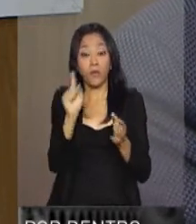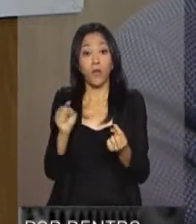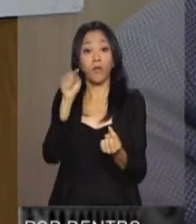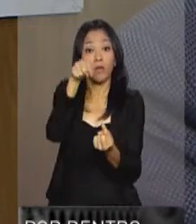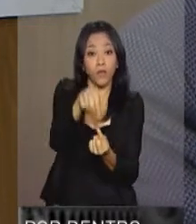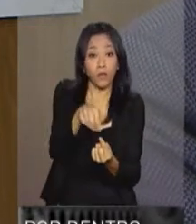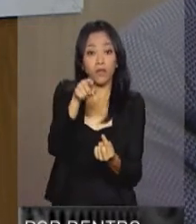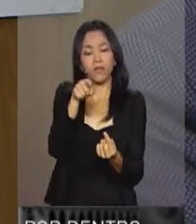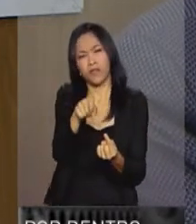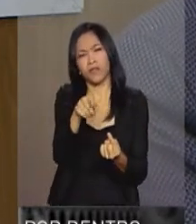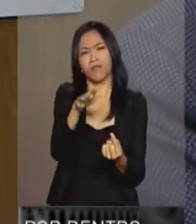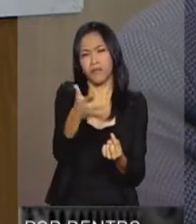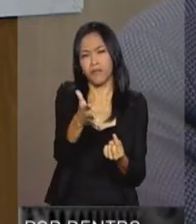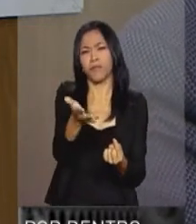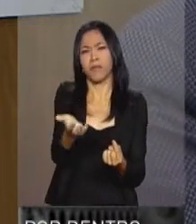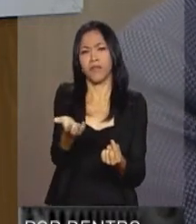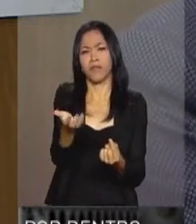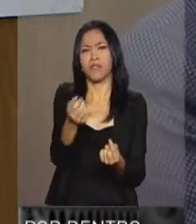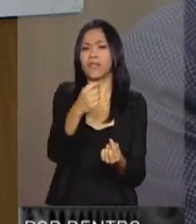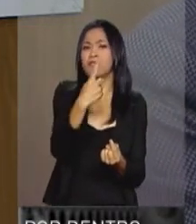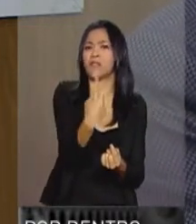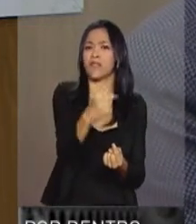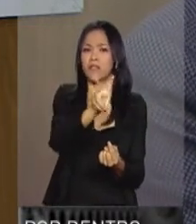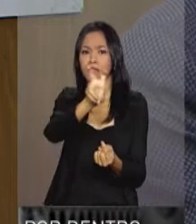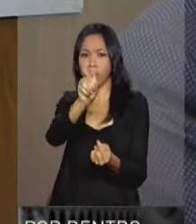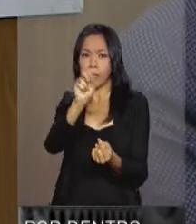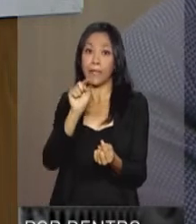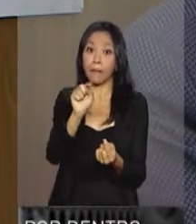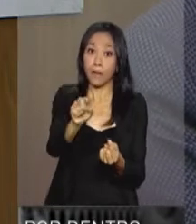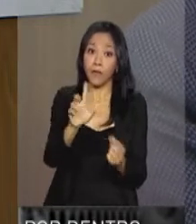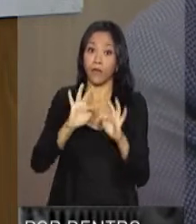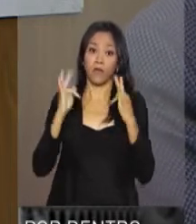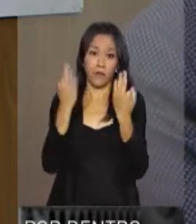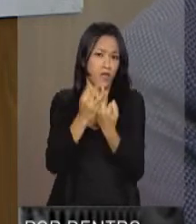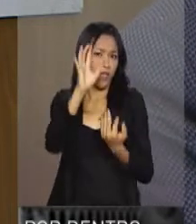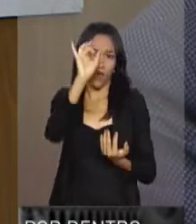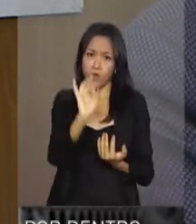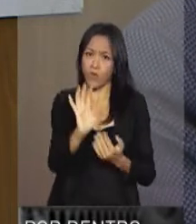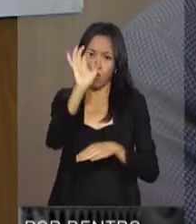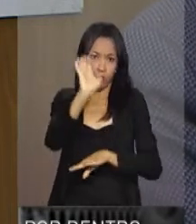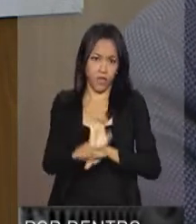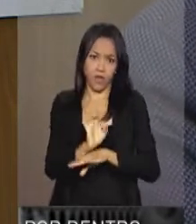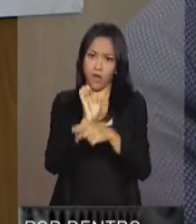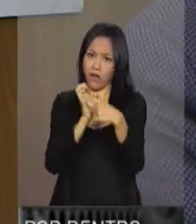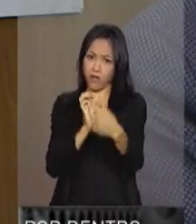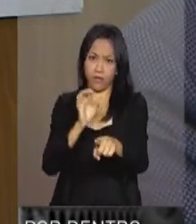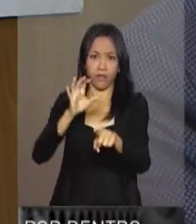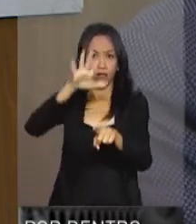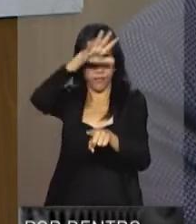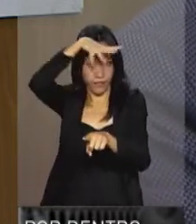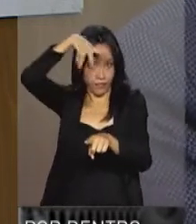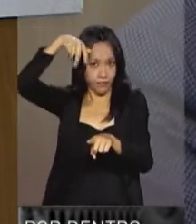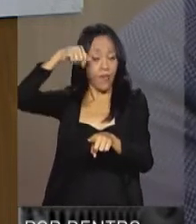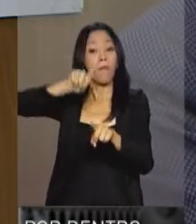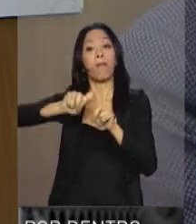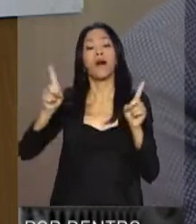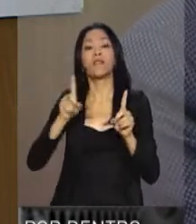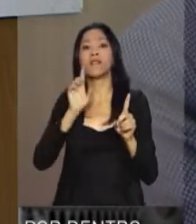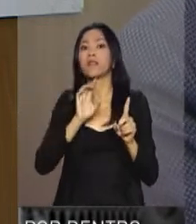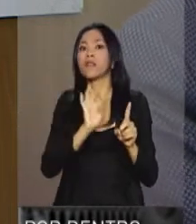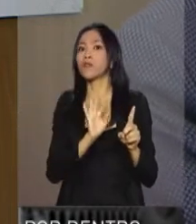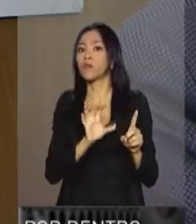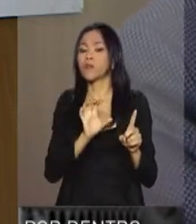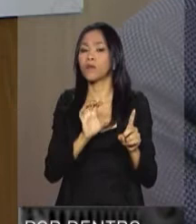aproximadamente 150 mil famílias não só no mato grosso como em todo o brasil para que essas famílias tenham se à condição